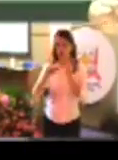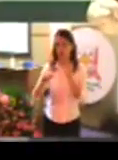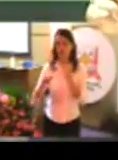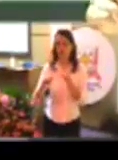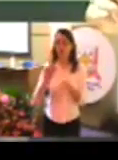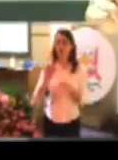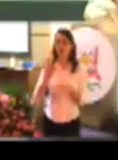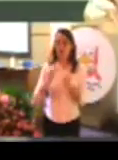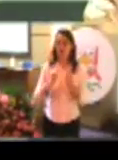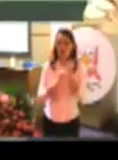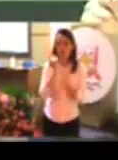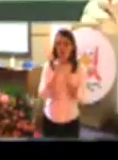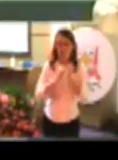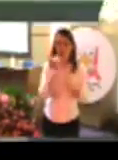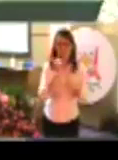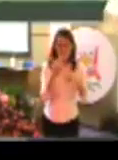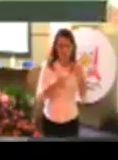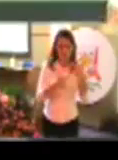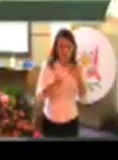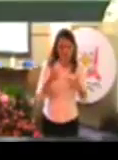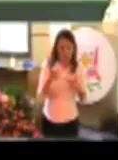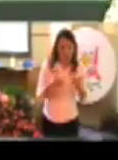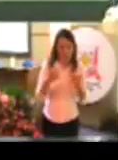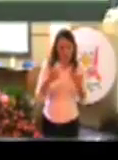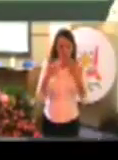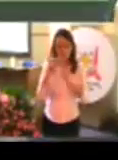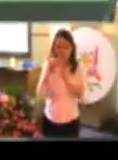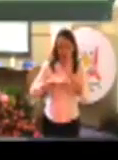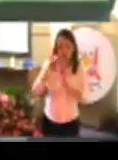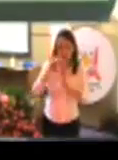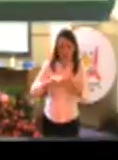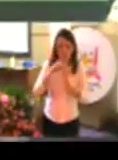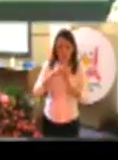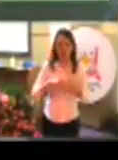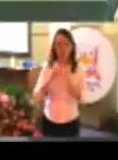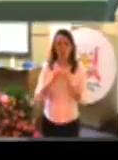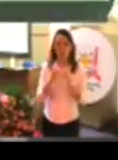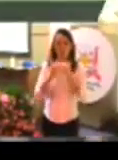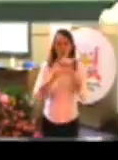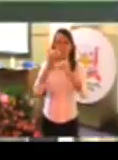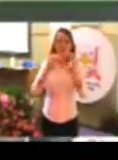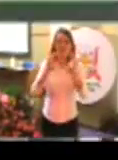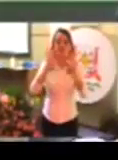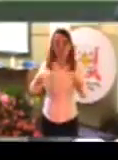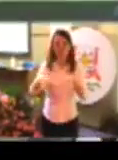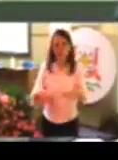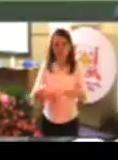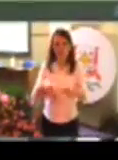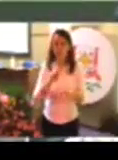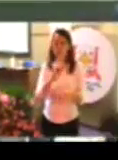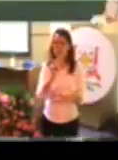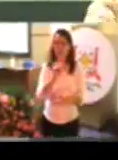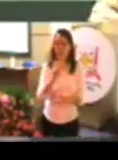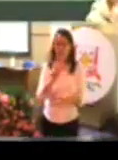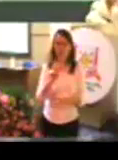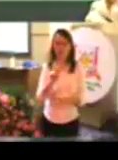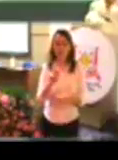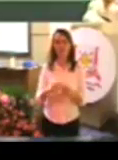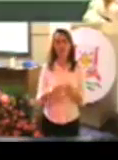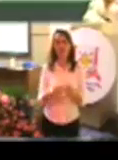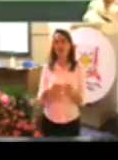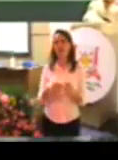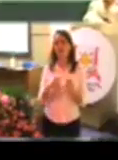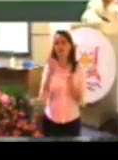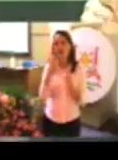uma indústria que tem que apresentar uma produção no final do dia. Não se